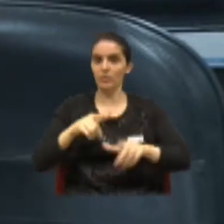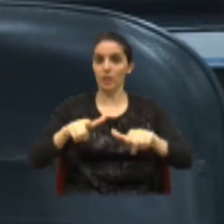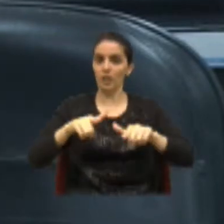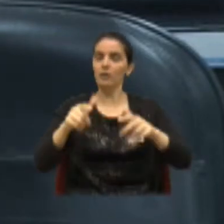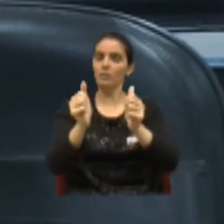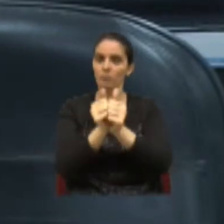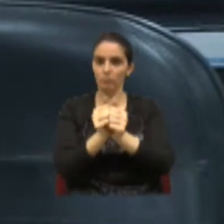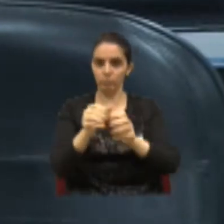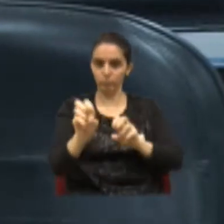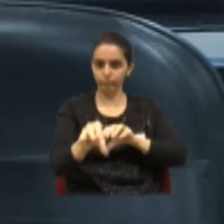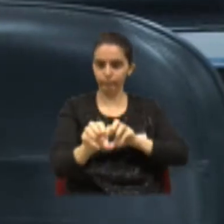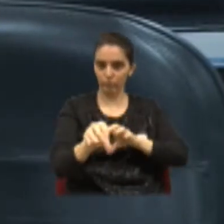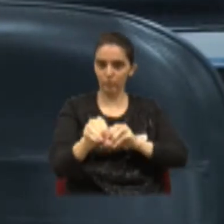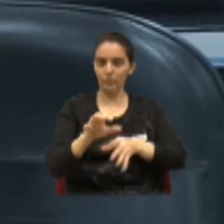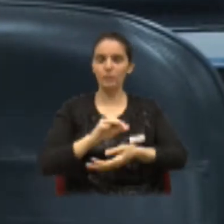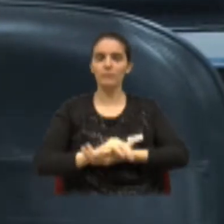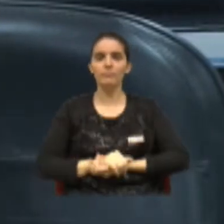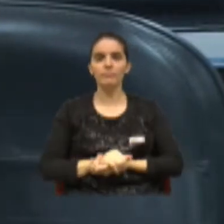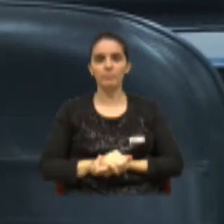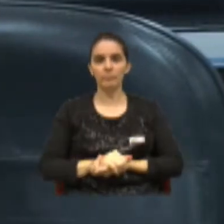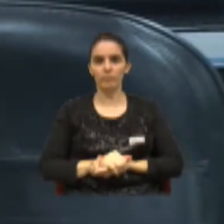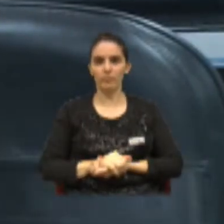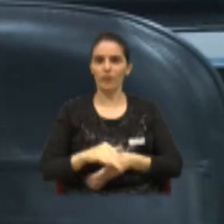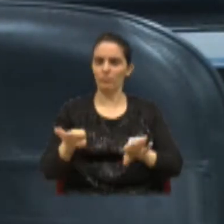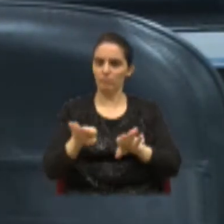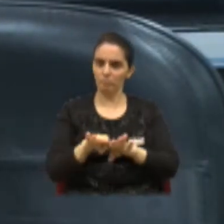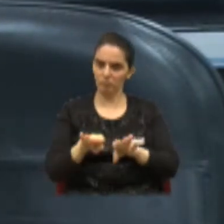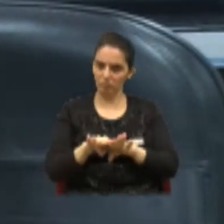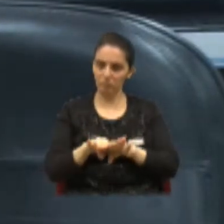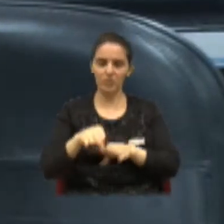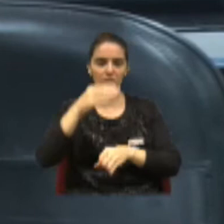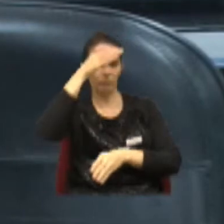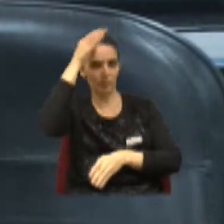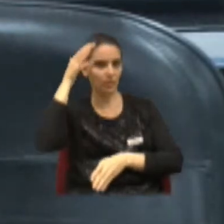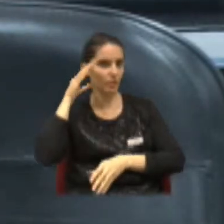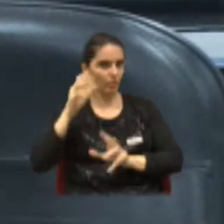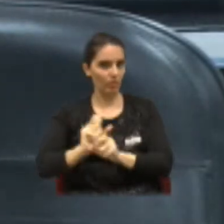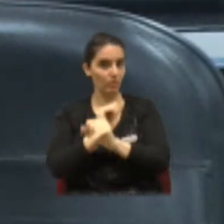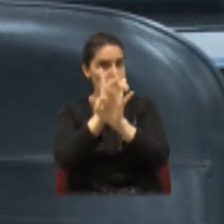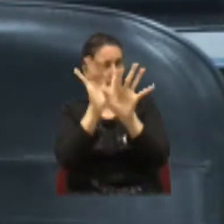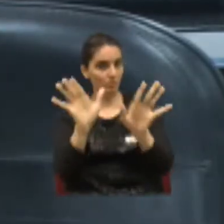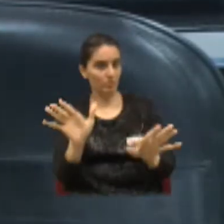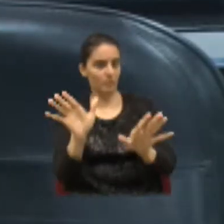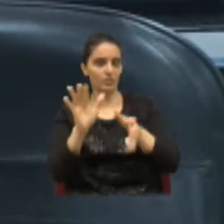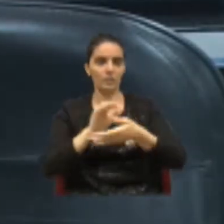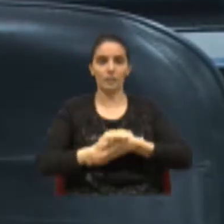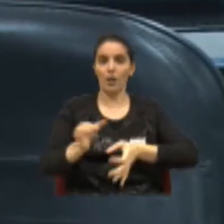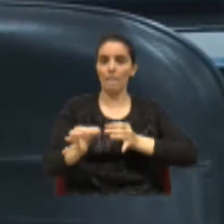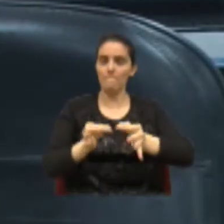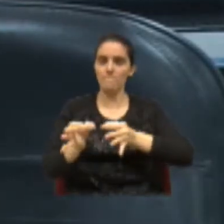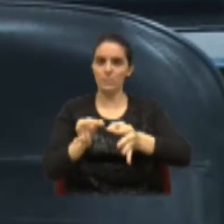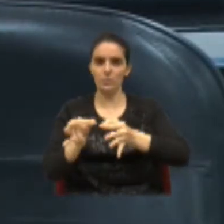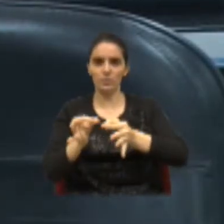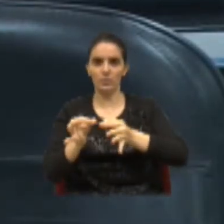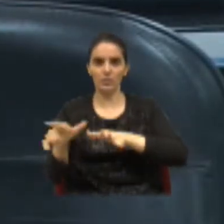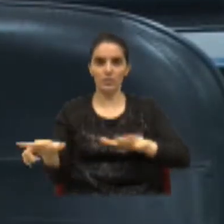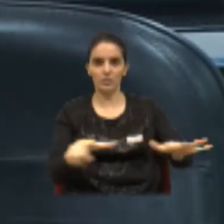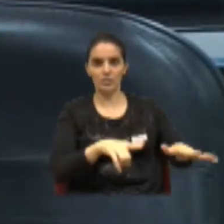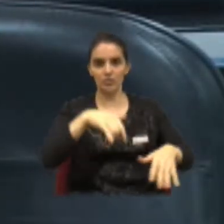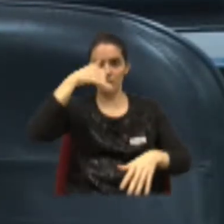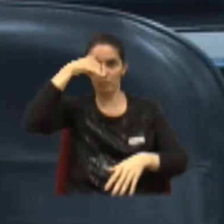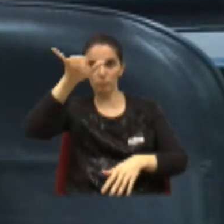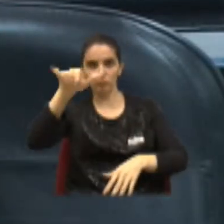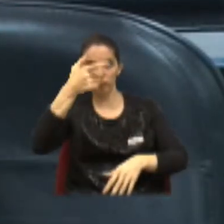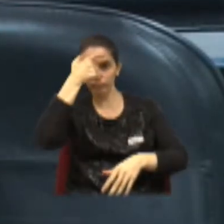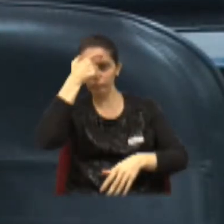lecionamos. Gostaria de esclarecer que esse projeto de Semana de Prevenção à